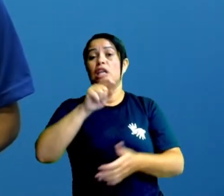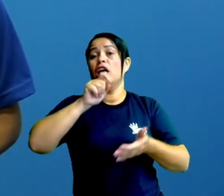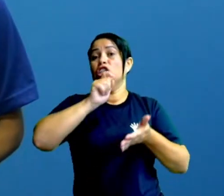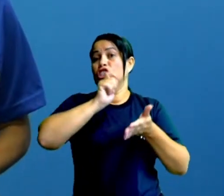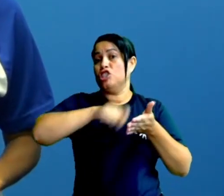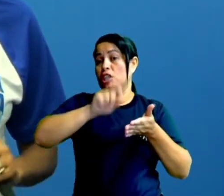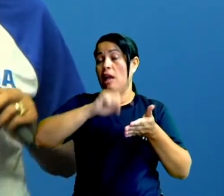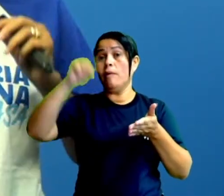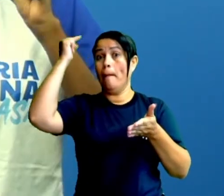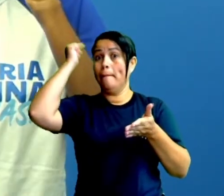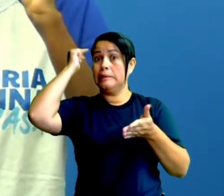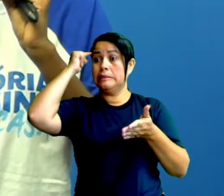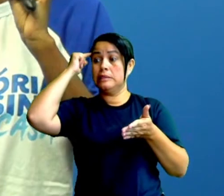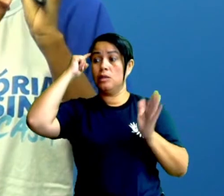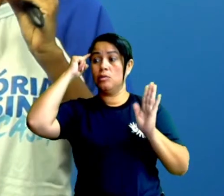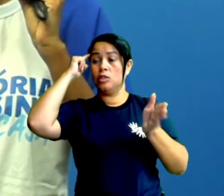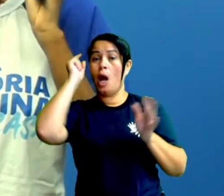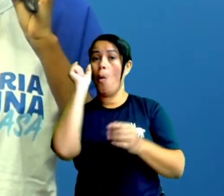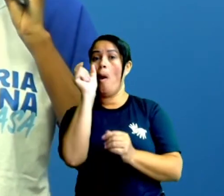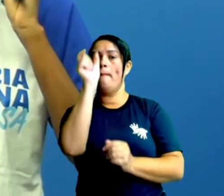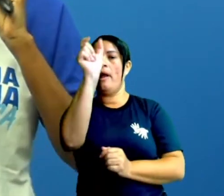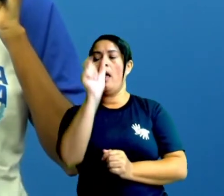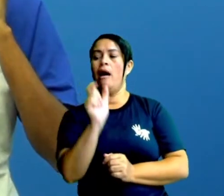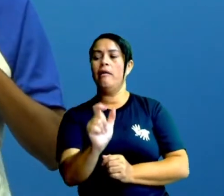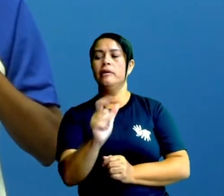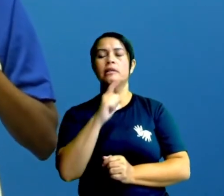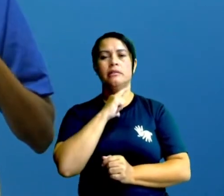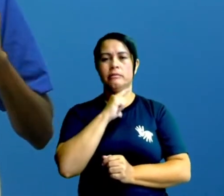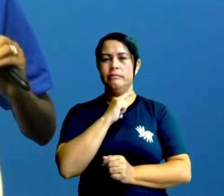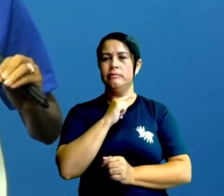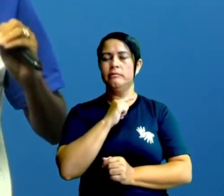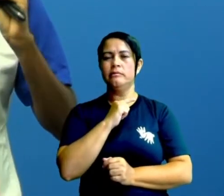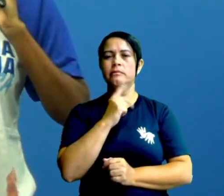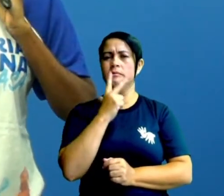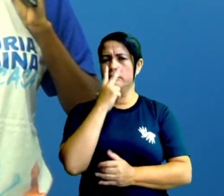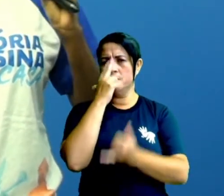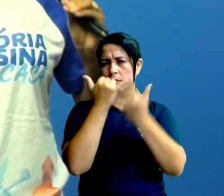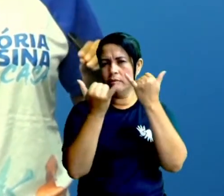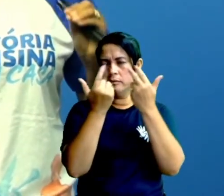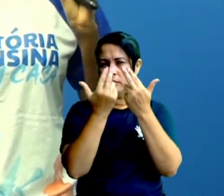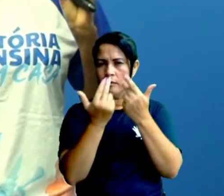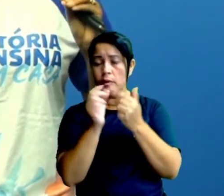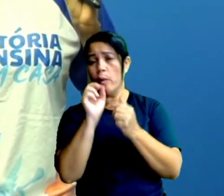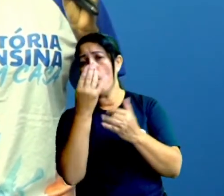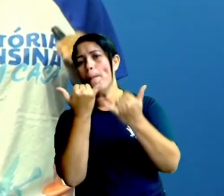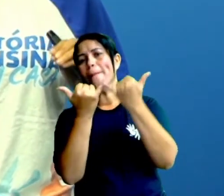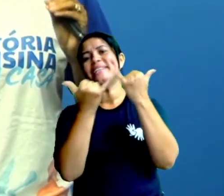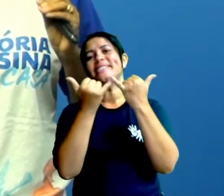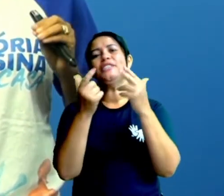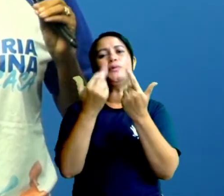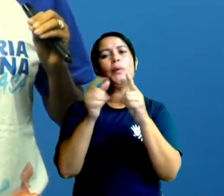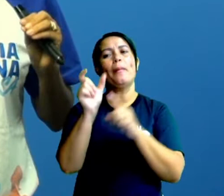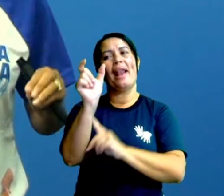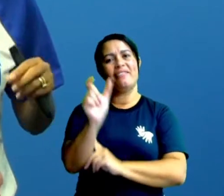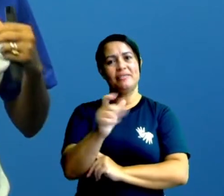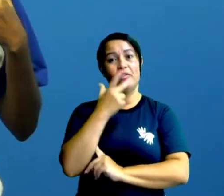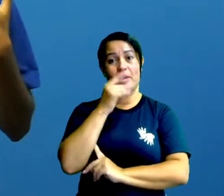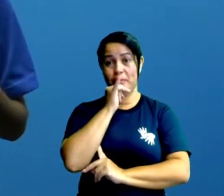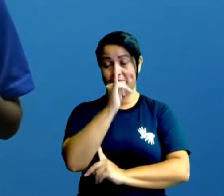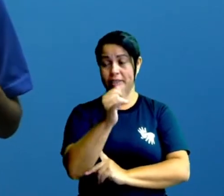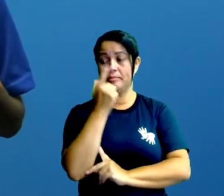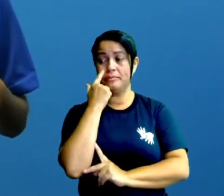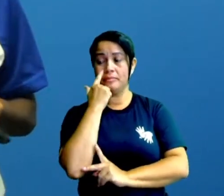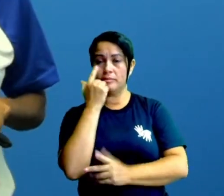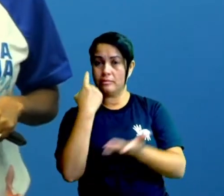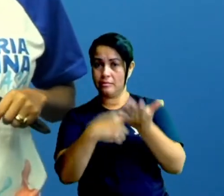Vocês já vão pensando aí uma palavrinha que tem um sonzinho final igual ou parecido com essa palavrinha que eu vou dizer para